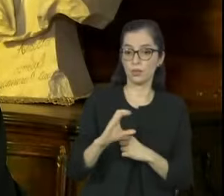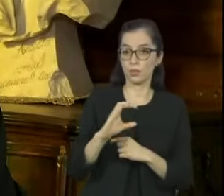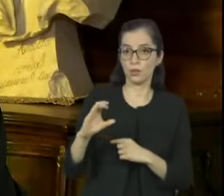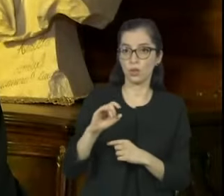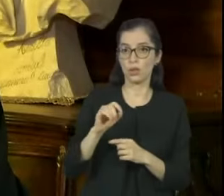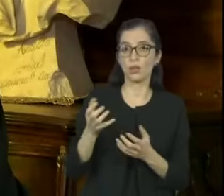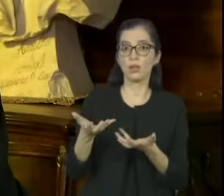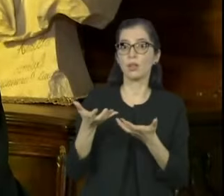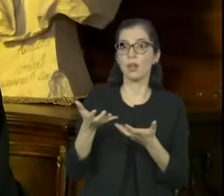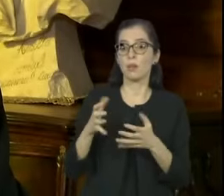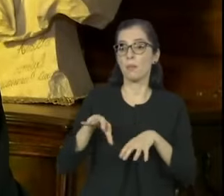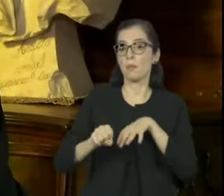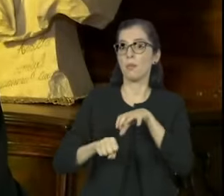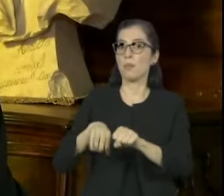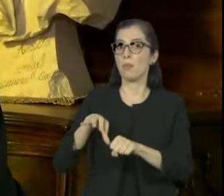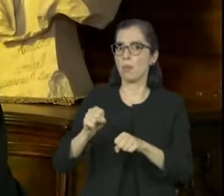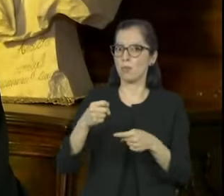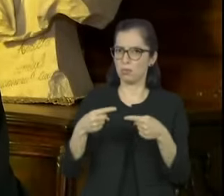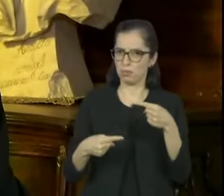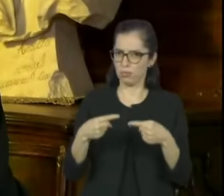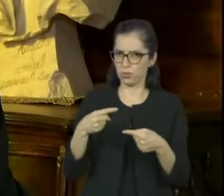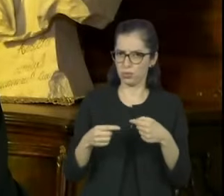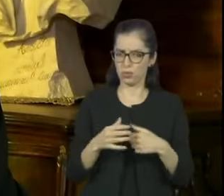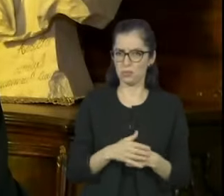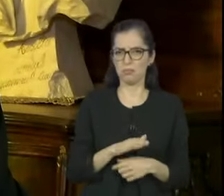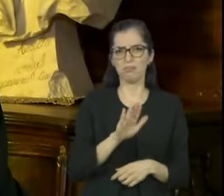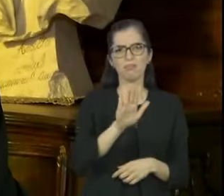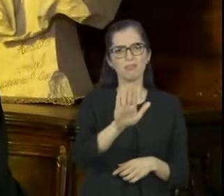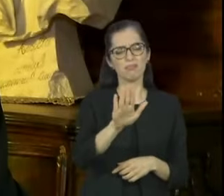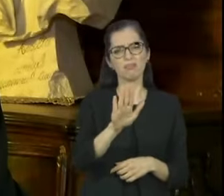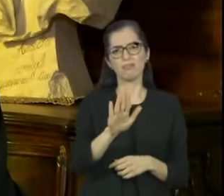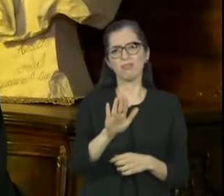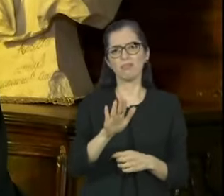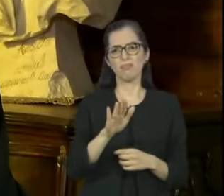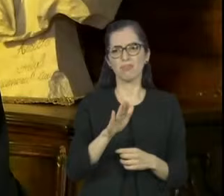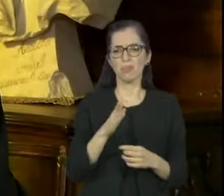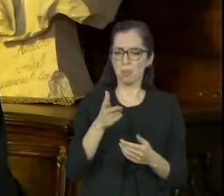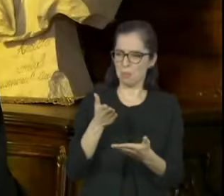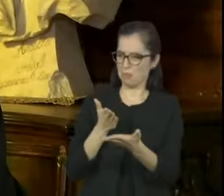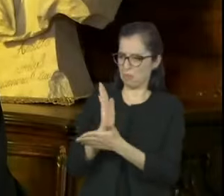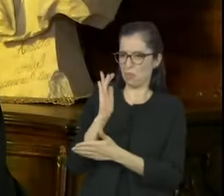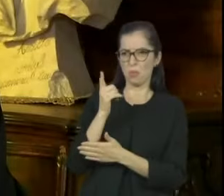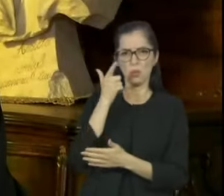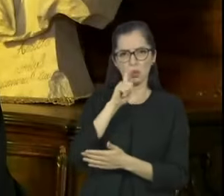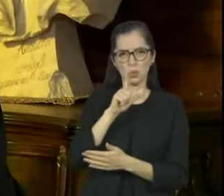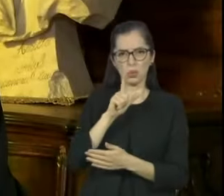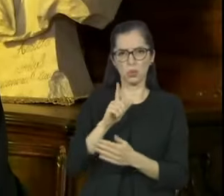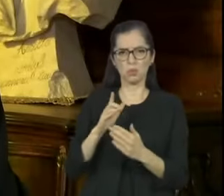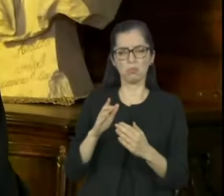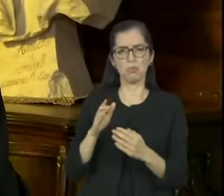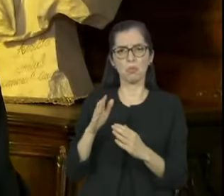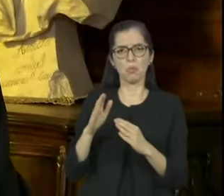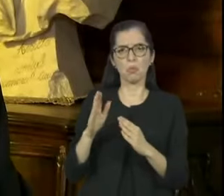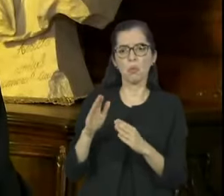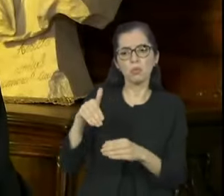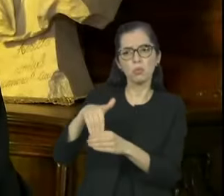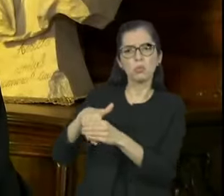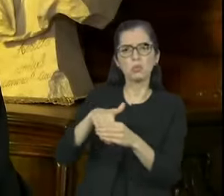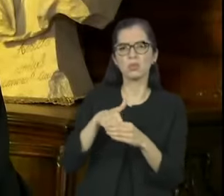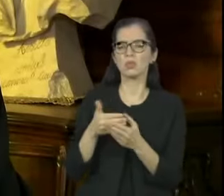cargos políticos e naturalmente e são eleitos pelos seus filhos seus fiéis